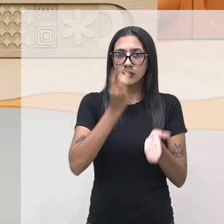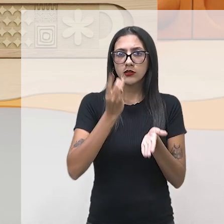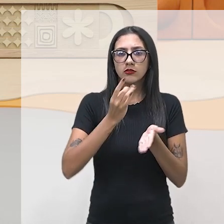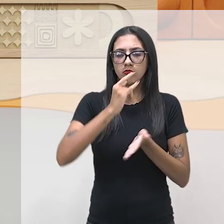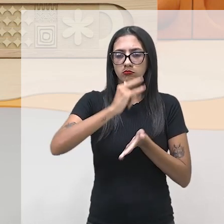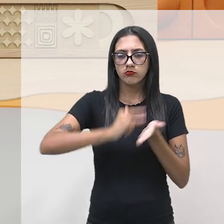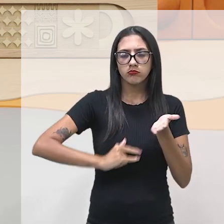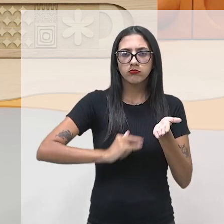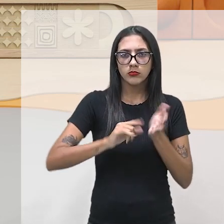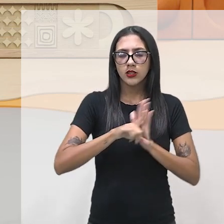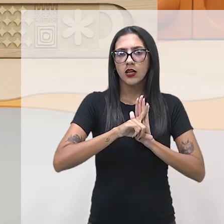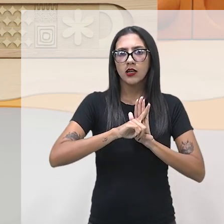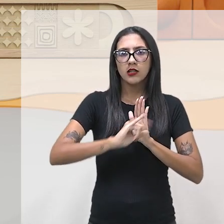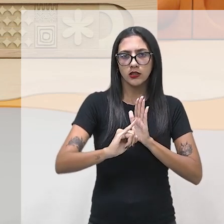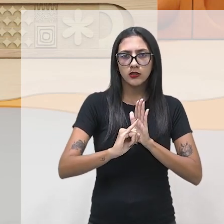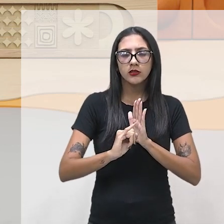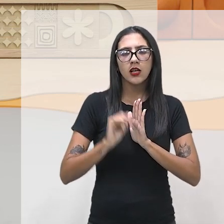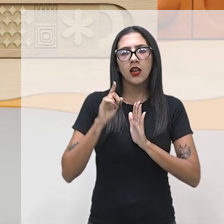Princesa Isabel, lá em